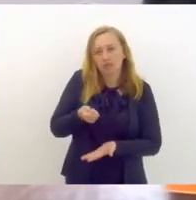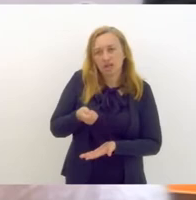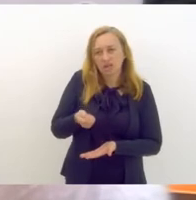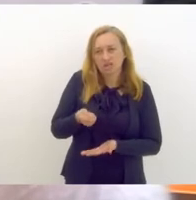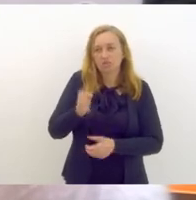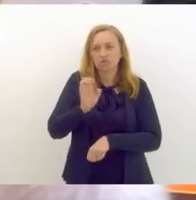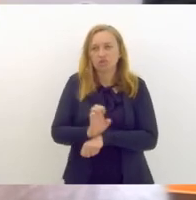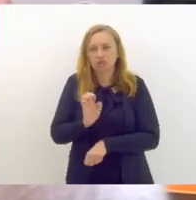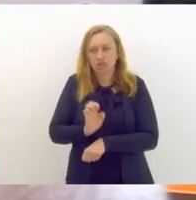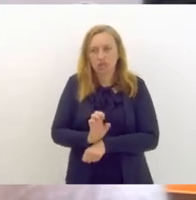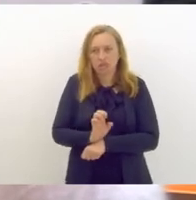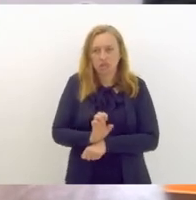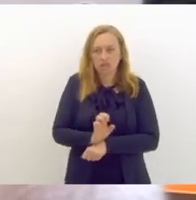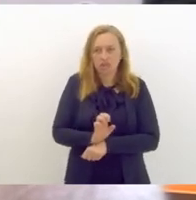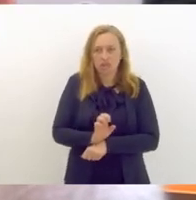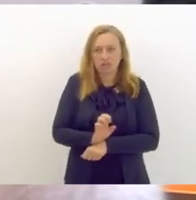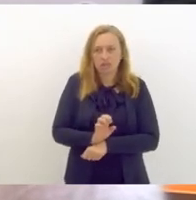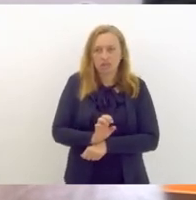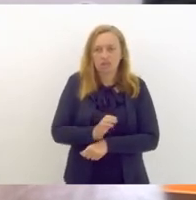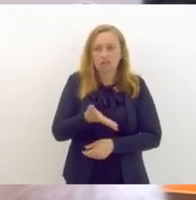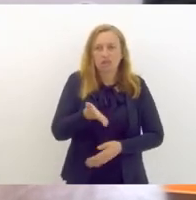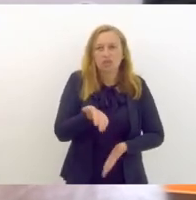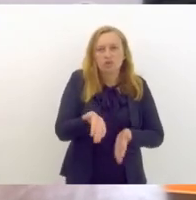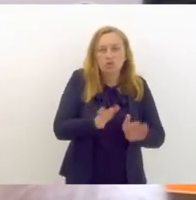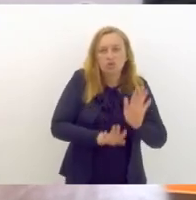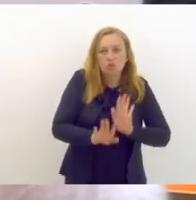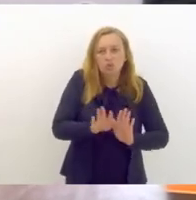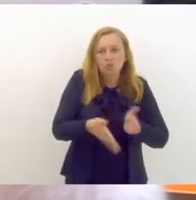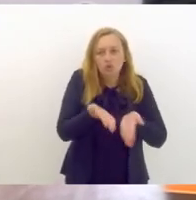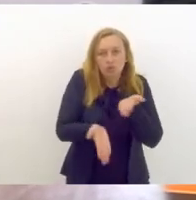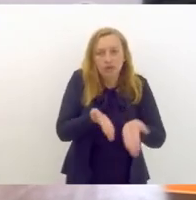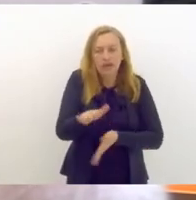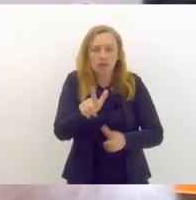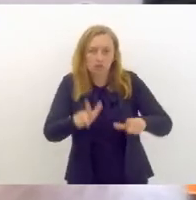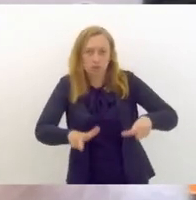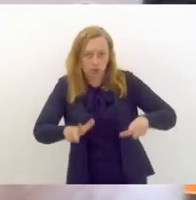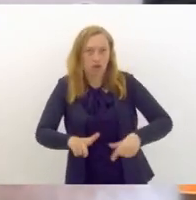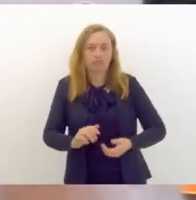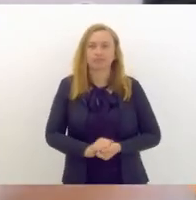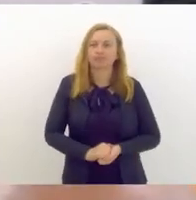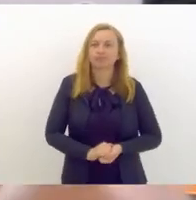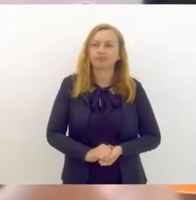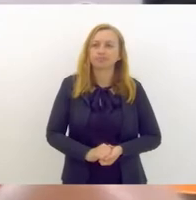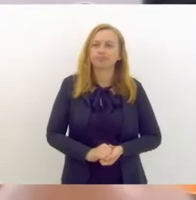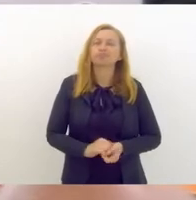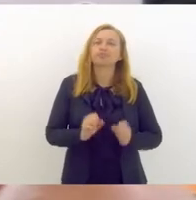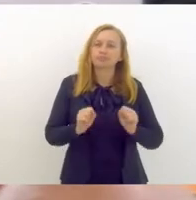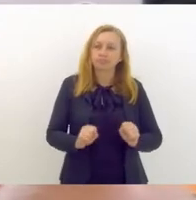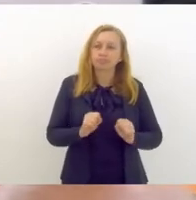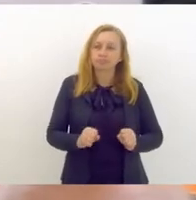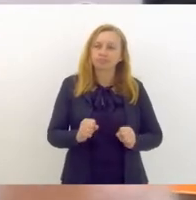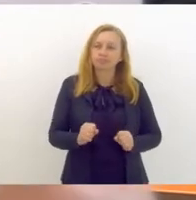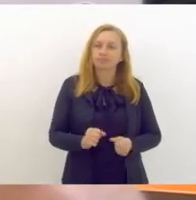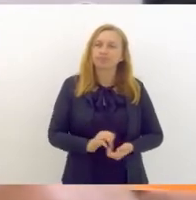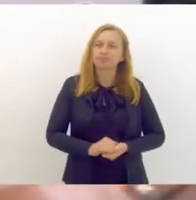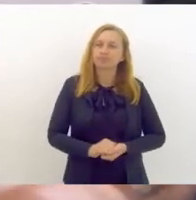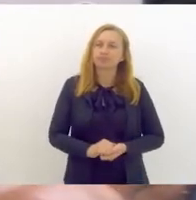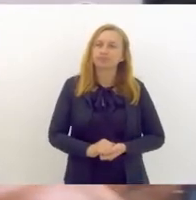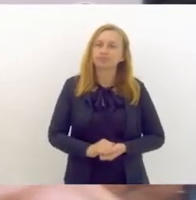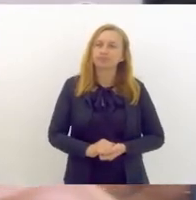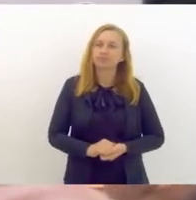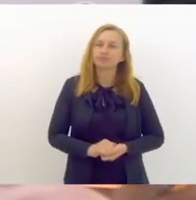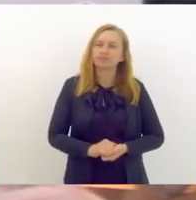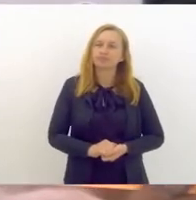Estado fazer a desapropriação dessas áreas. Em Revis, não é preciso fazer não, desapropriação. Você pode compatibilizar o